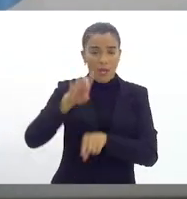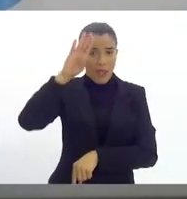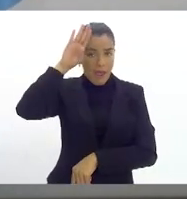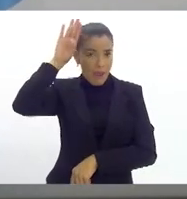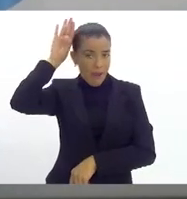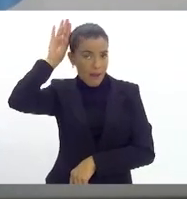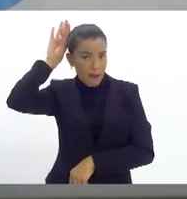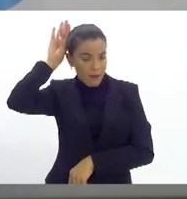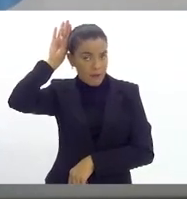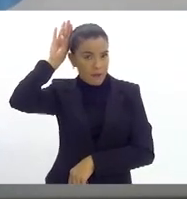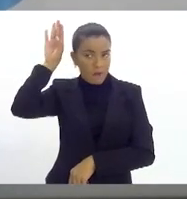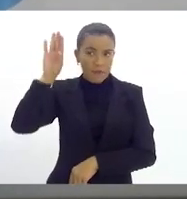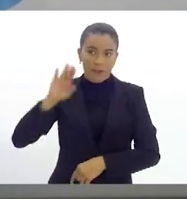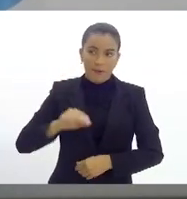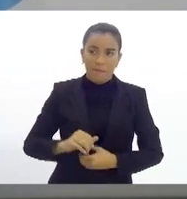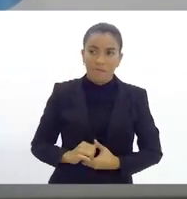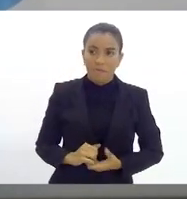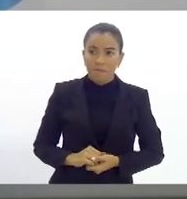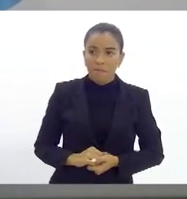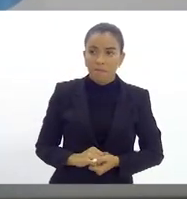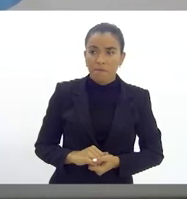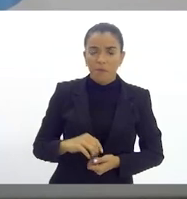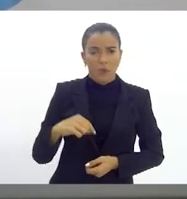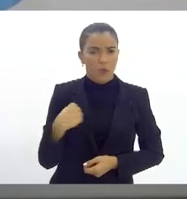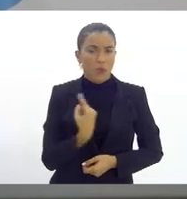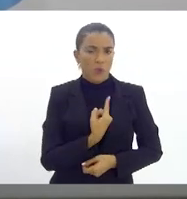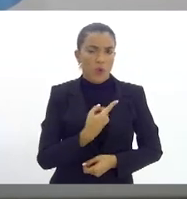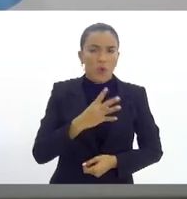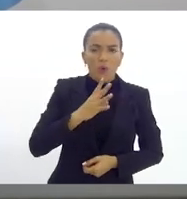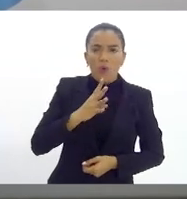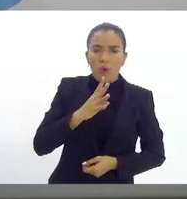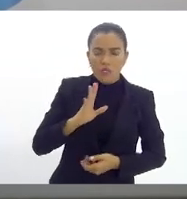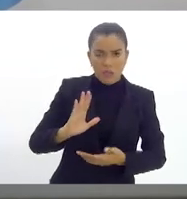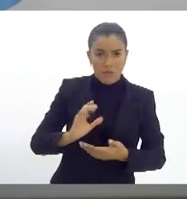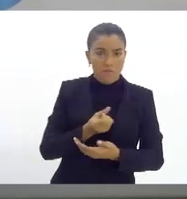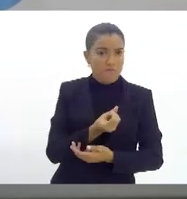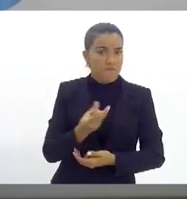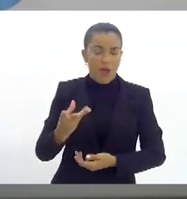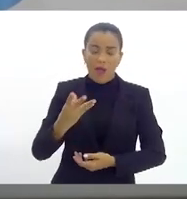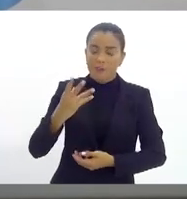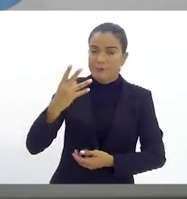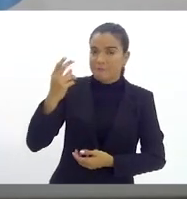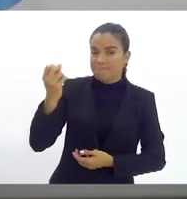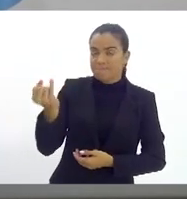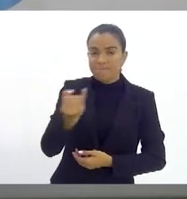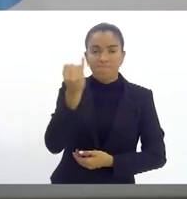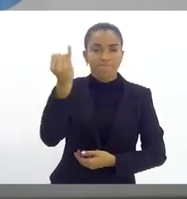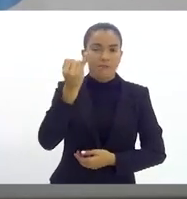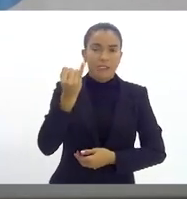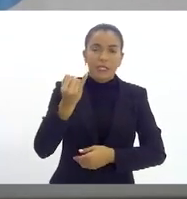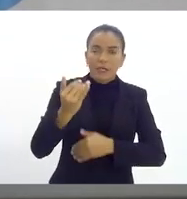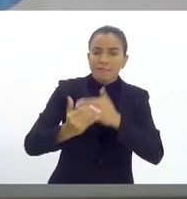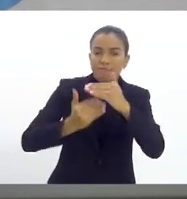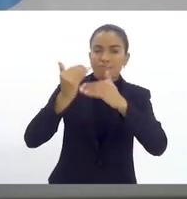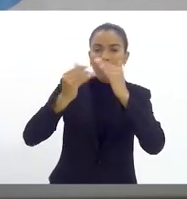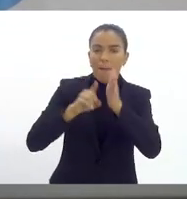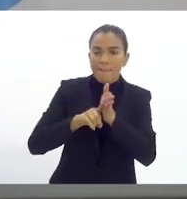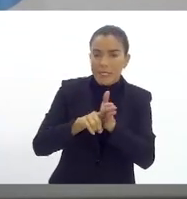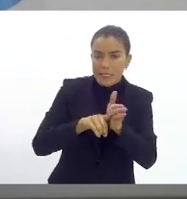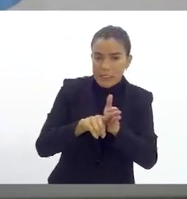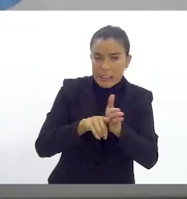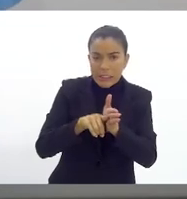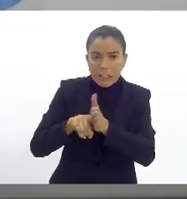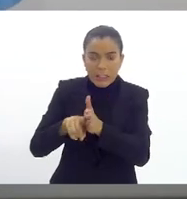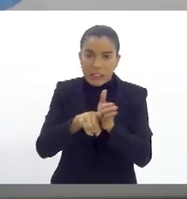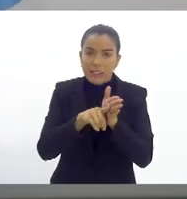não vou estar mais nós conhecemos algumas que são importantes que desenvolvem pesquisa que constituem Grande centro de